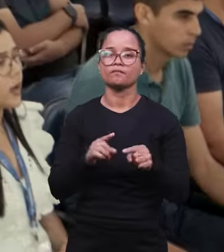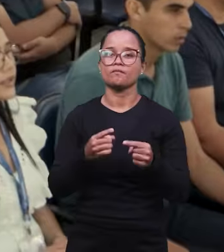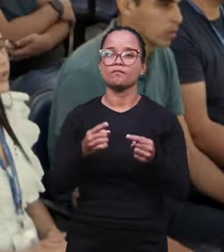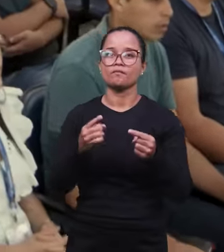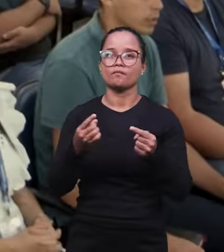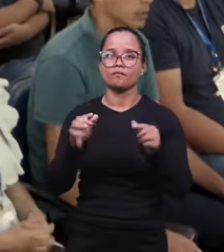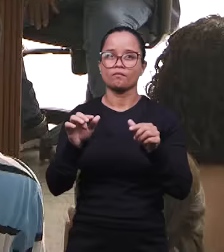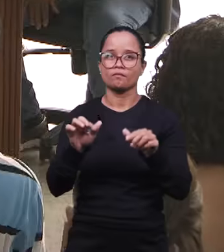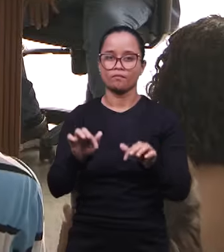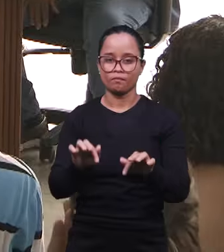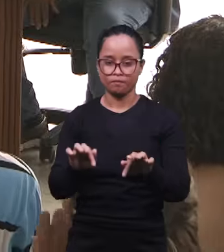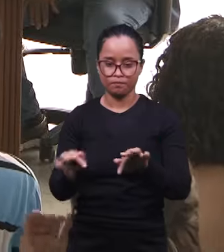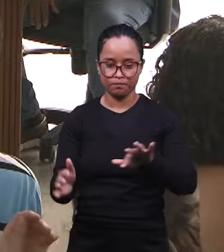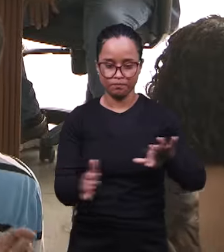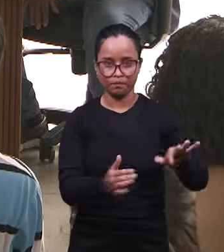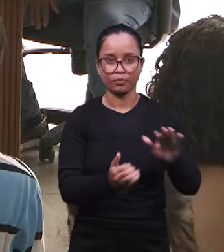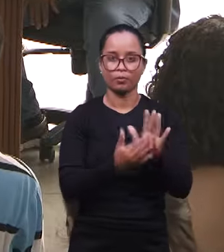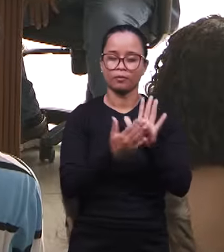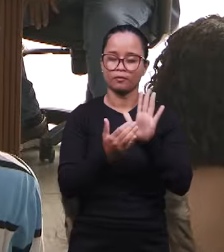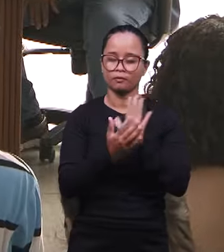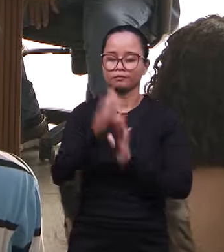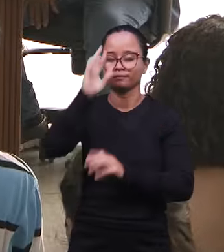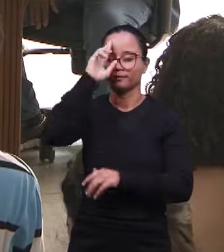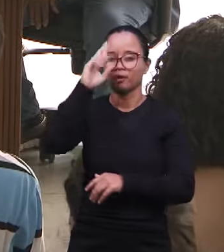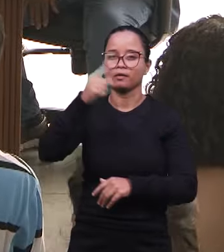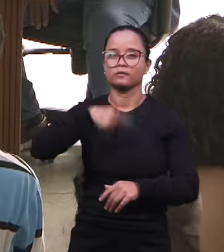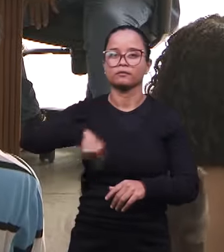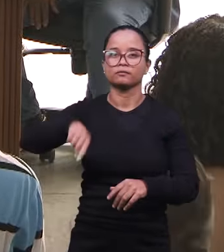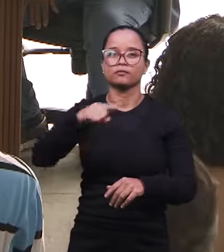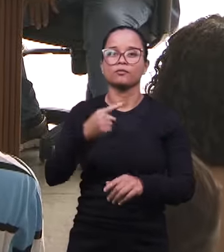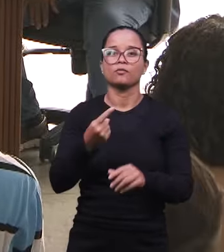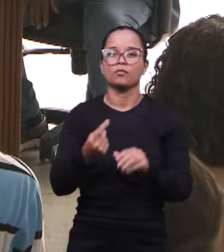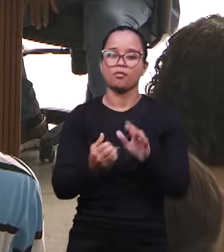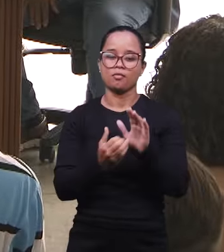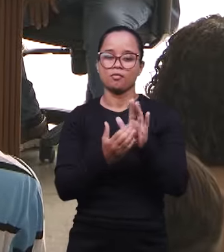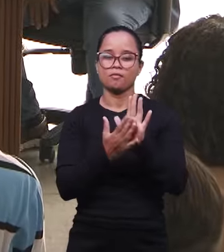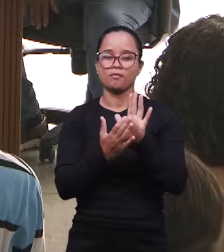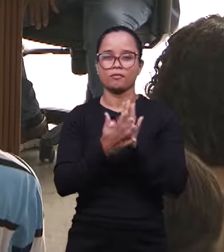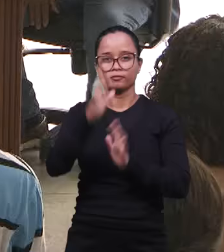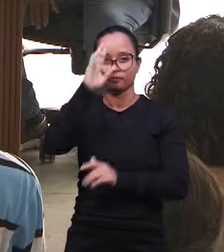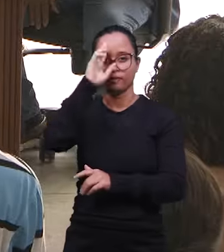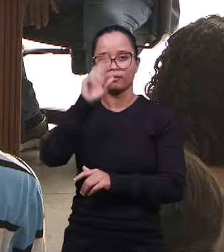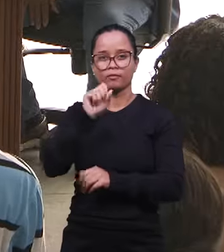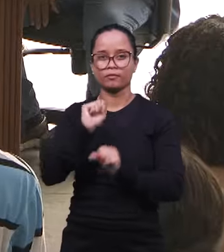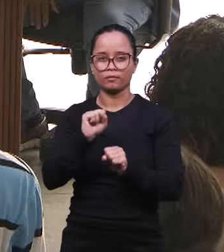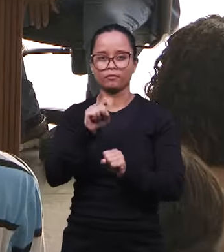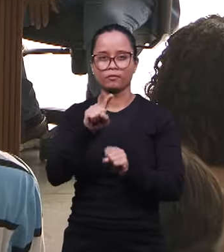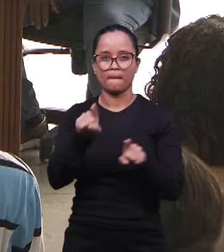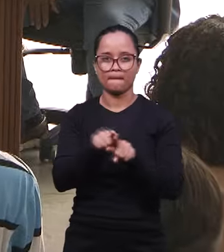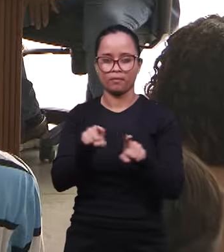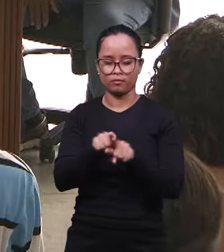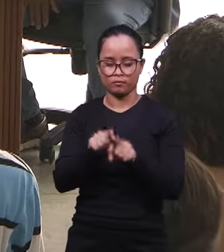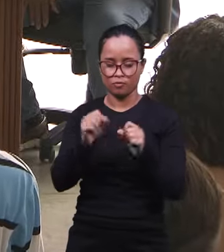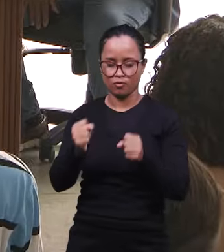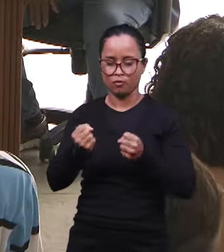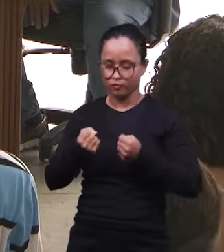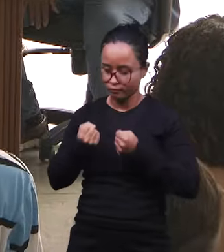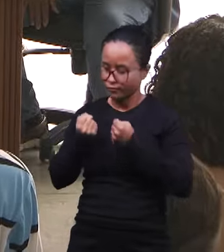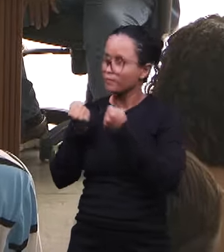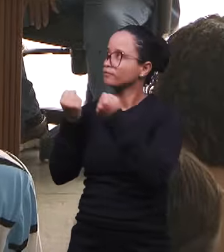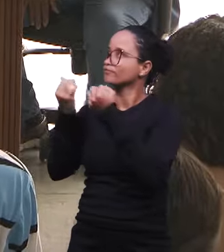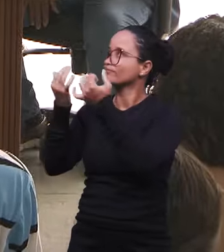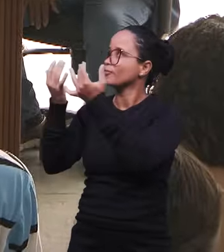Louvado seja o nome do Senhor. Ao cantar este louvor, você pode fazer também a sua confissão diante do